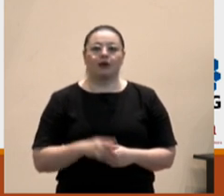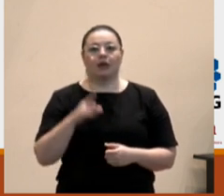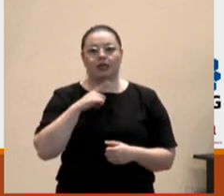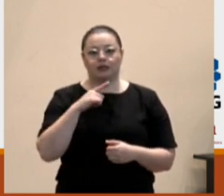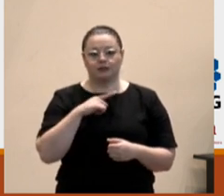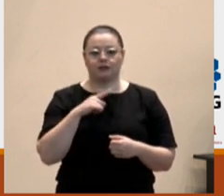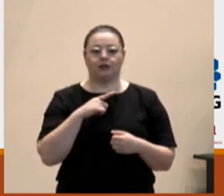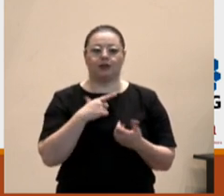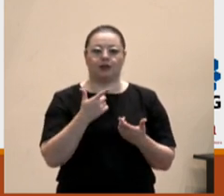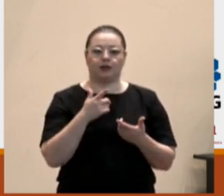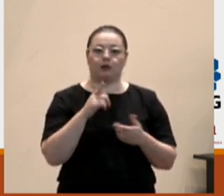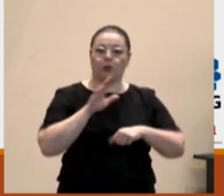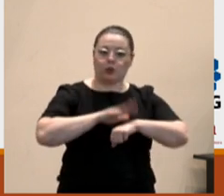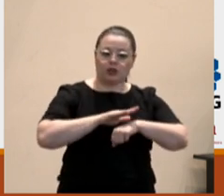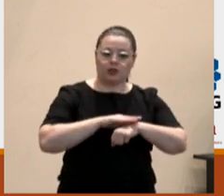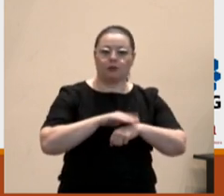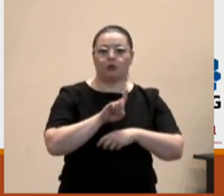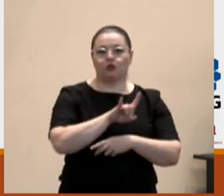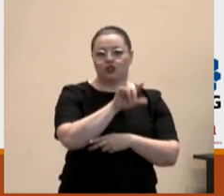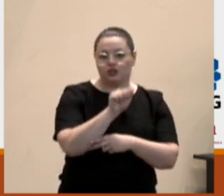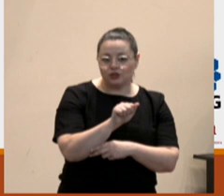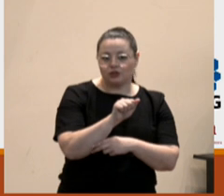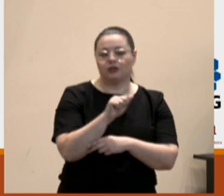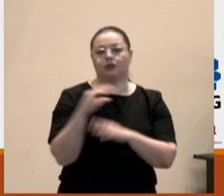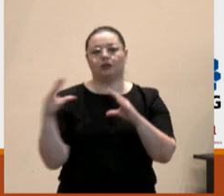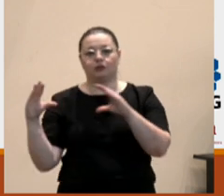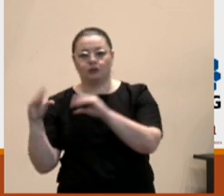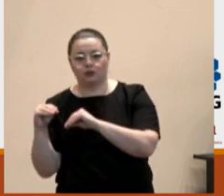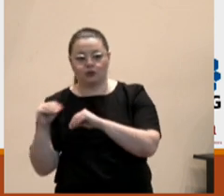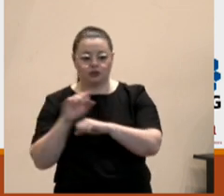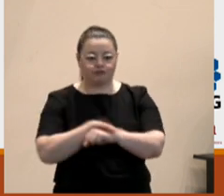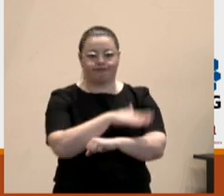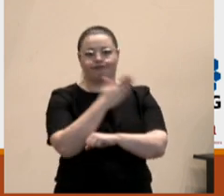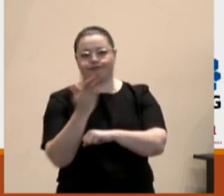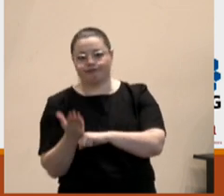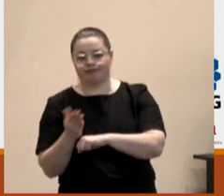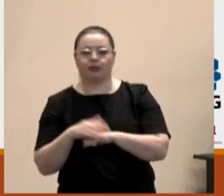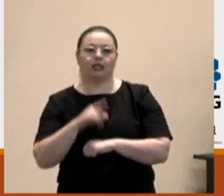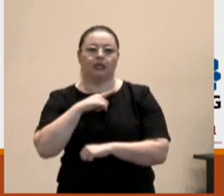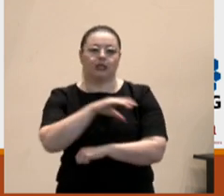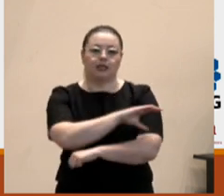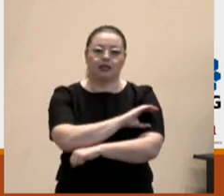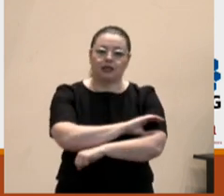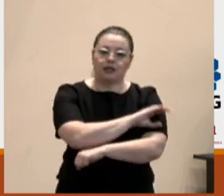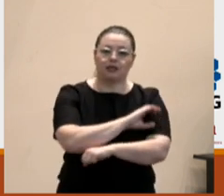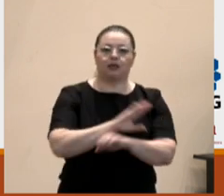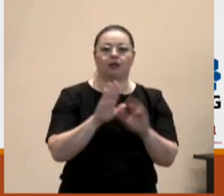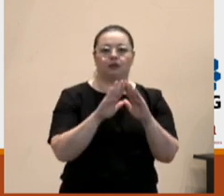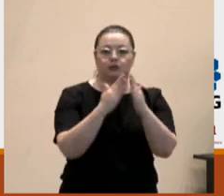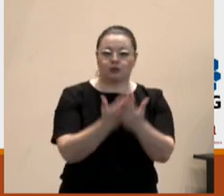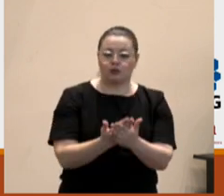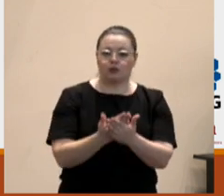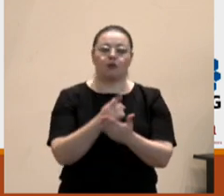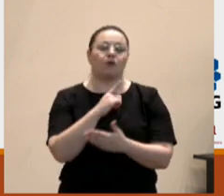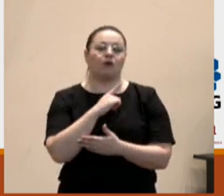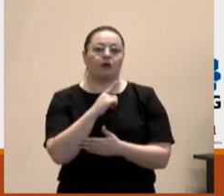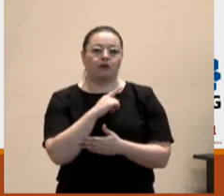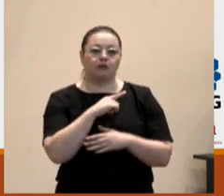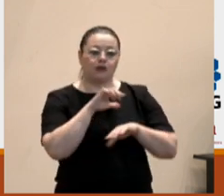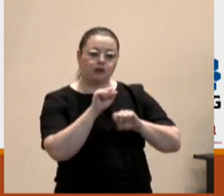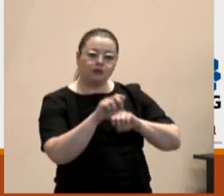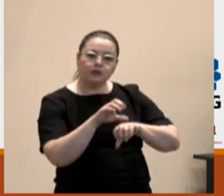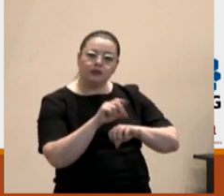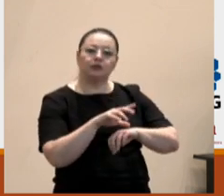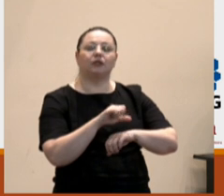Turno diurno, tempo integral e noturno. Isso aí para creche, para escola, ensino fundamental inicial, fundamental